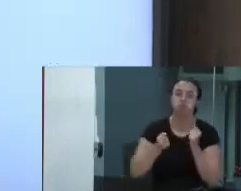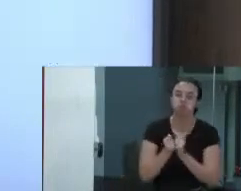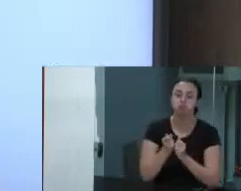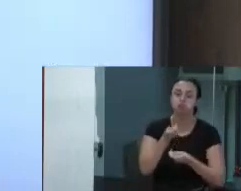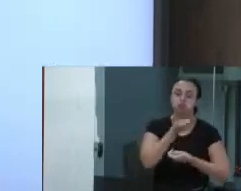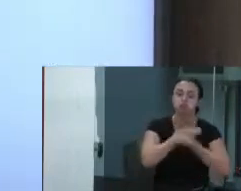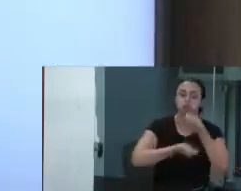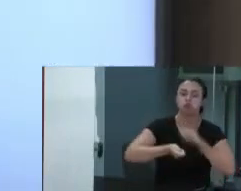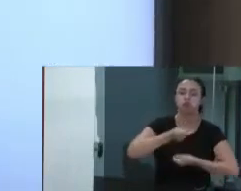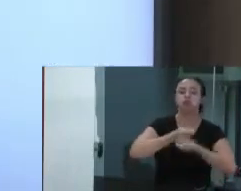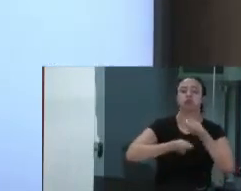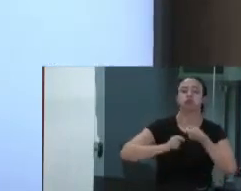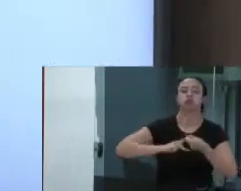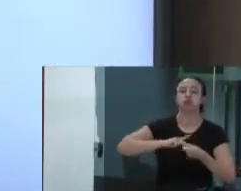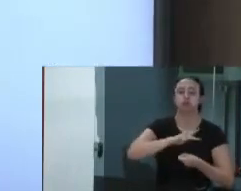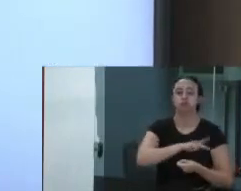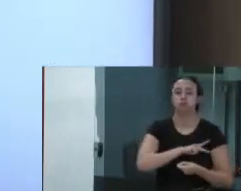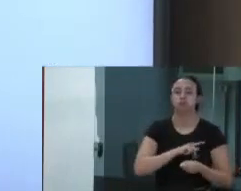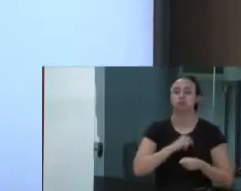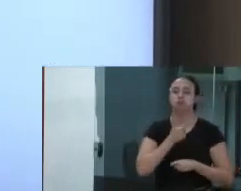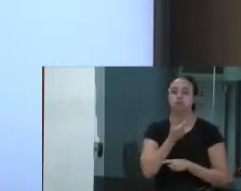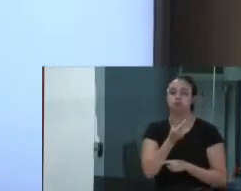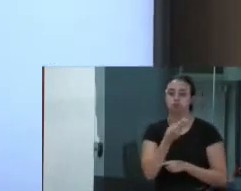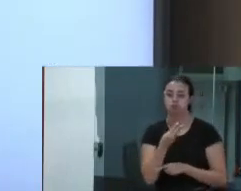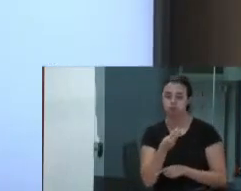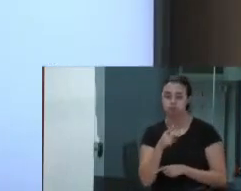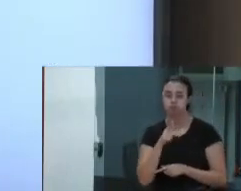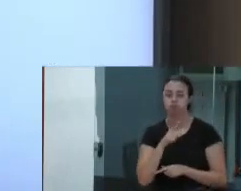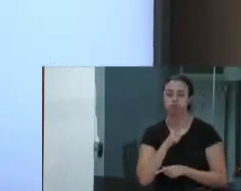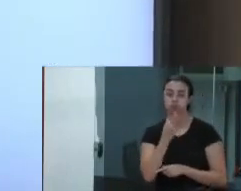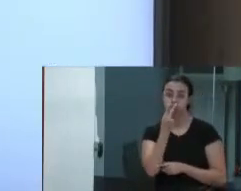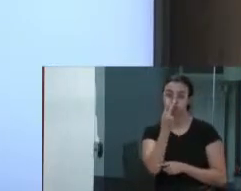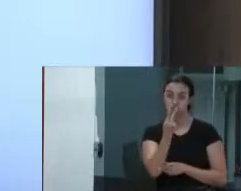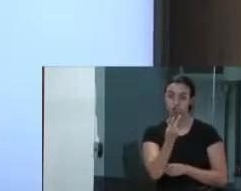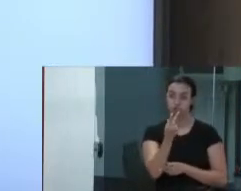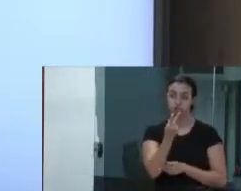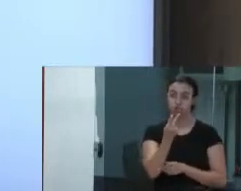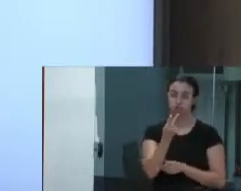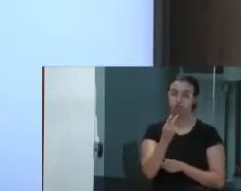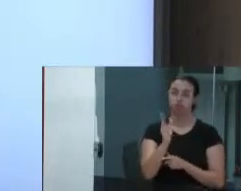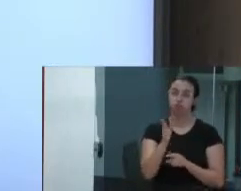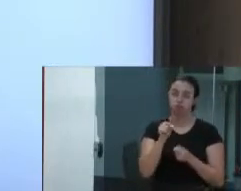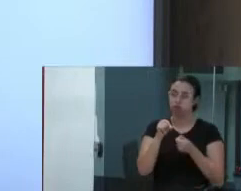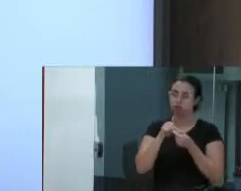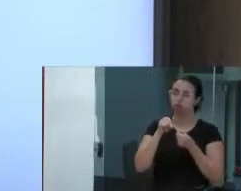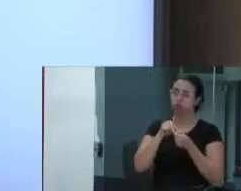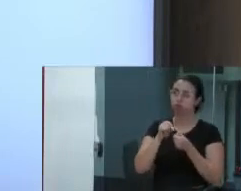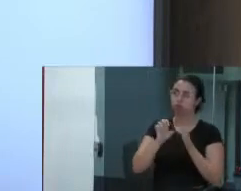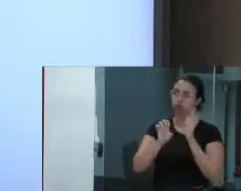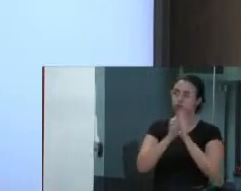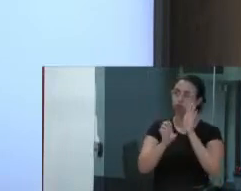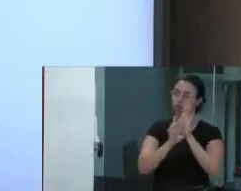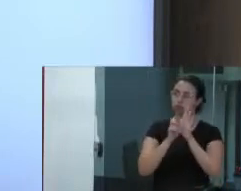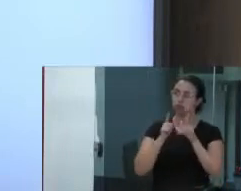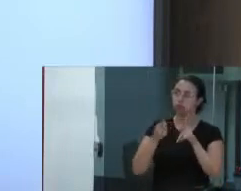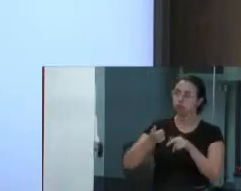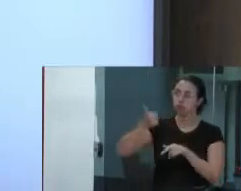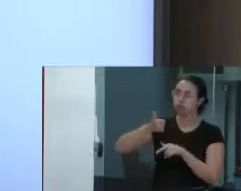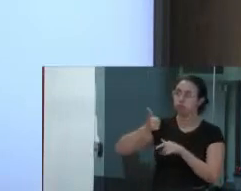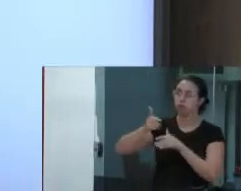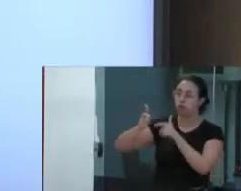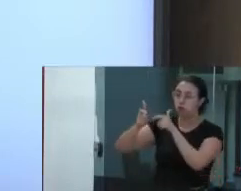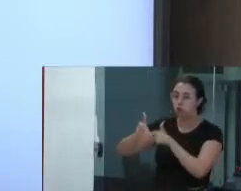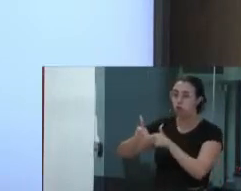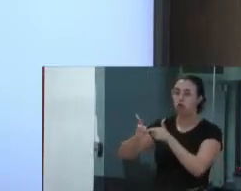pública. Em 2023, né, até agora, foram dois que foram feitos. O primeiro do serviço de convivência e o segundo